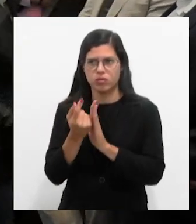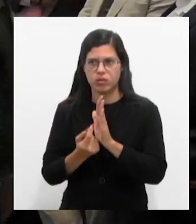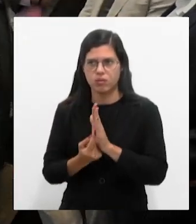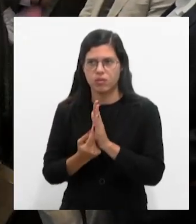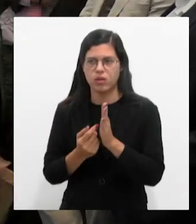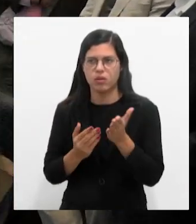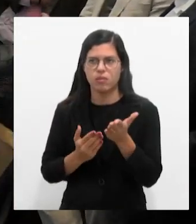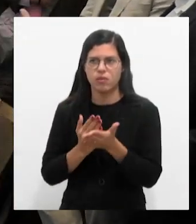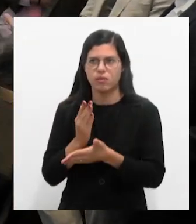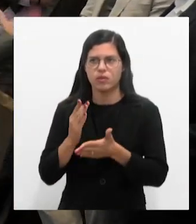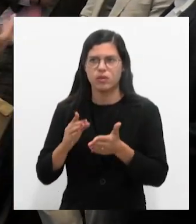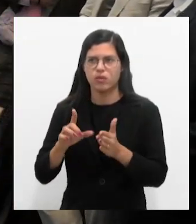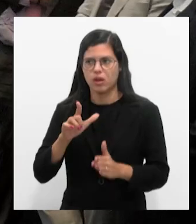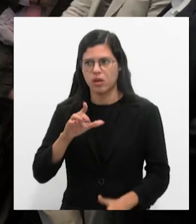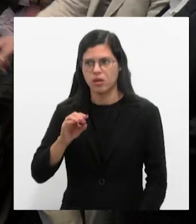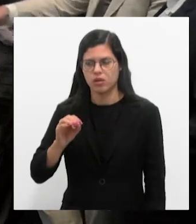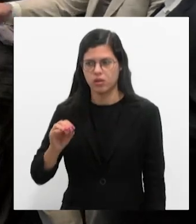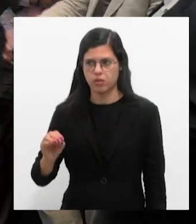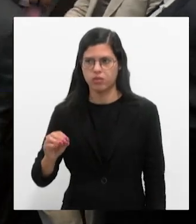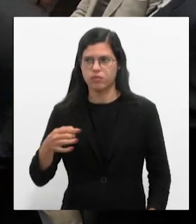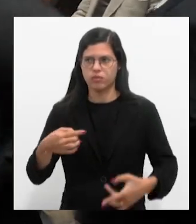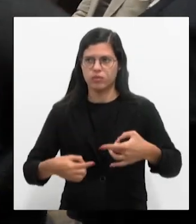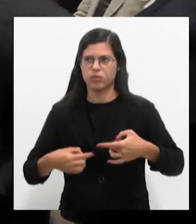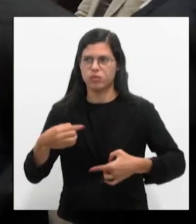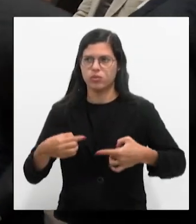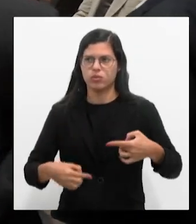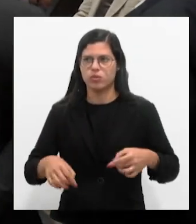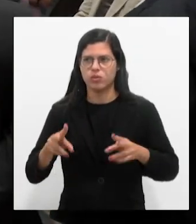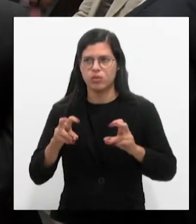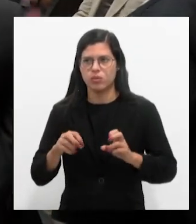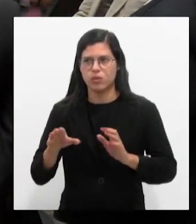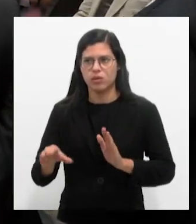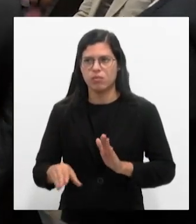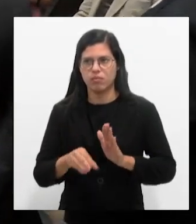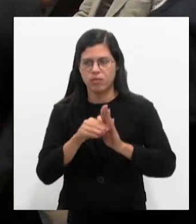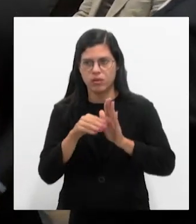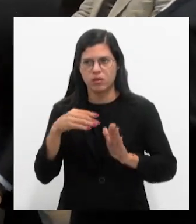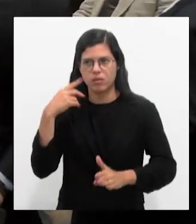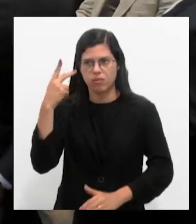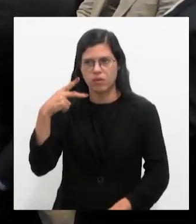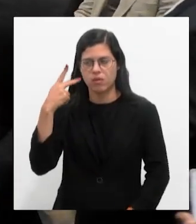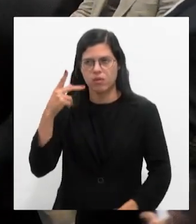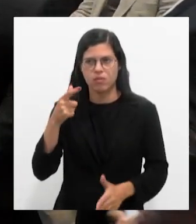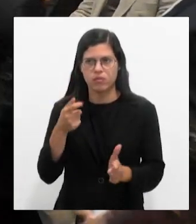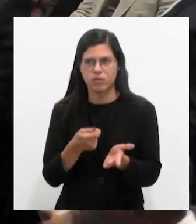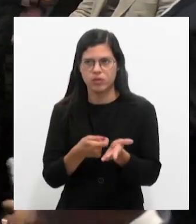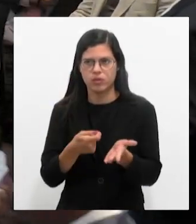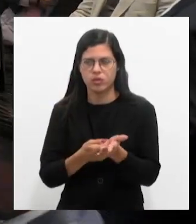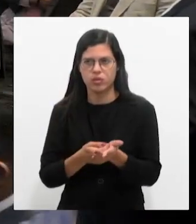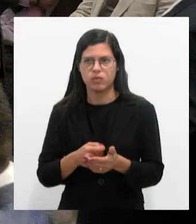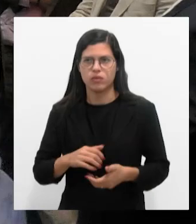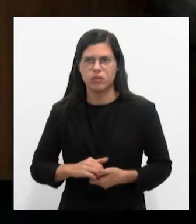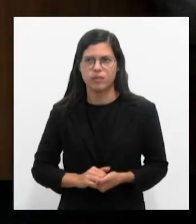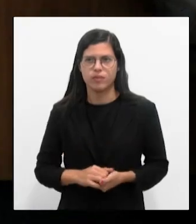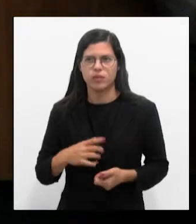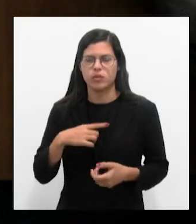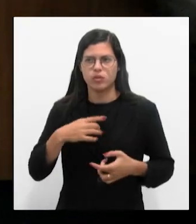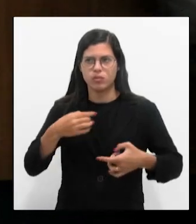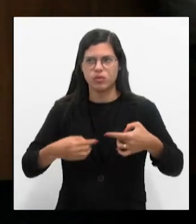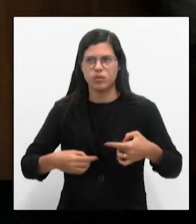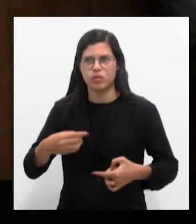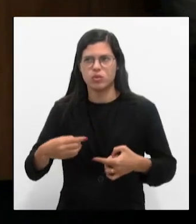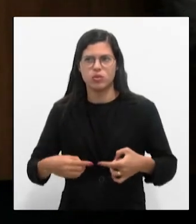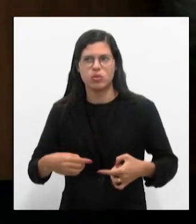da LDO, em que a gente discutiu, inclusive, a questão das emendas parlamentares impositivas. Havia ali uma discussão de